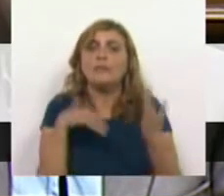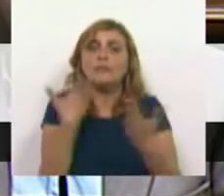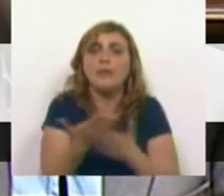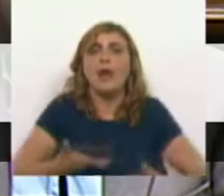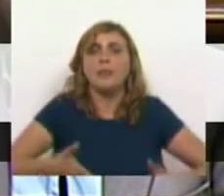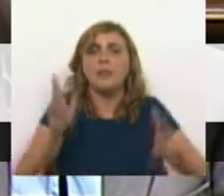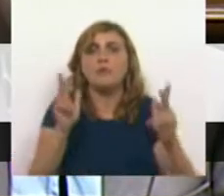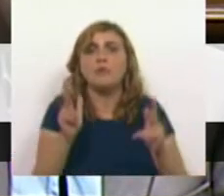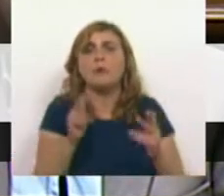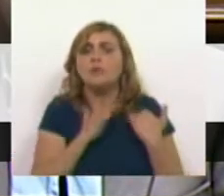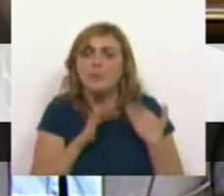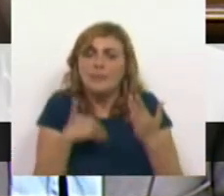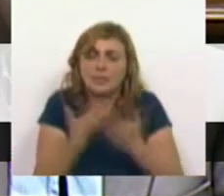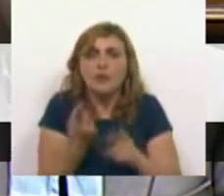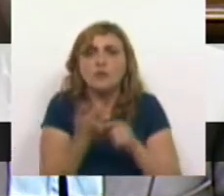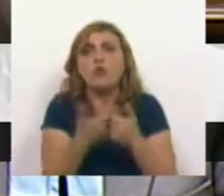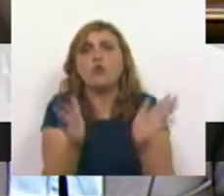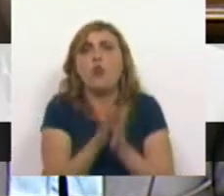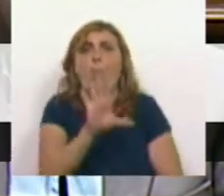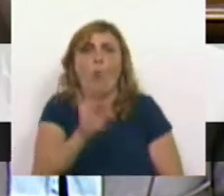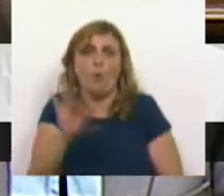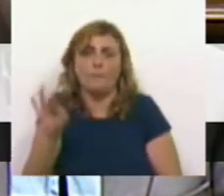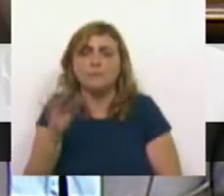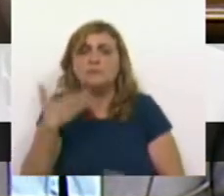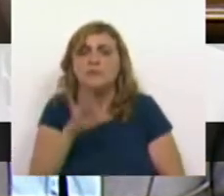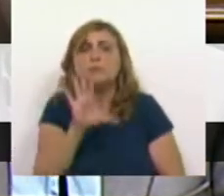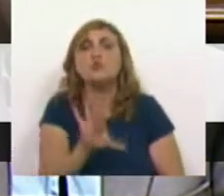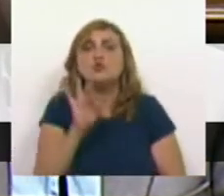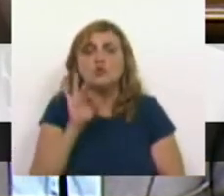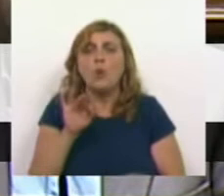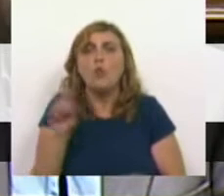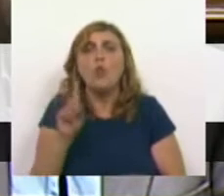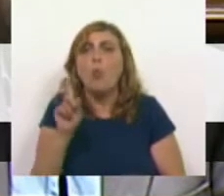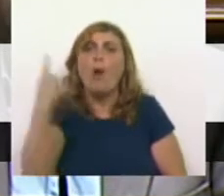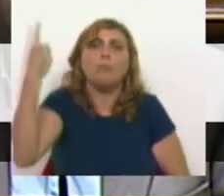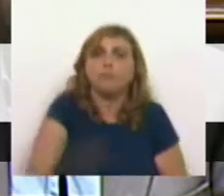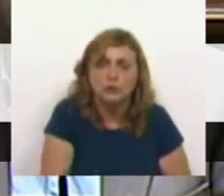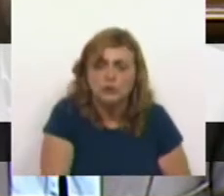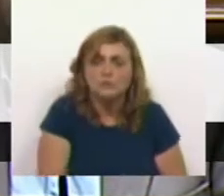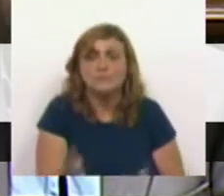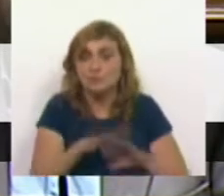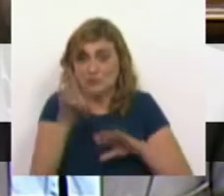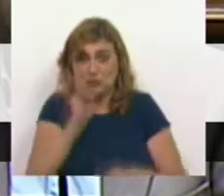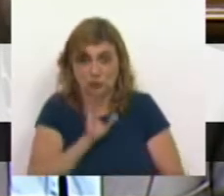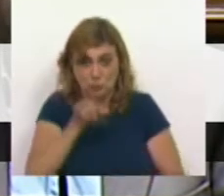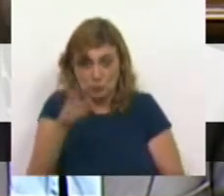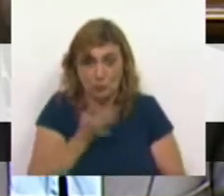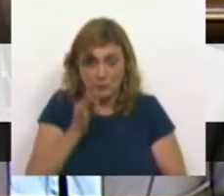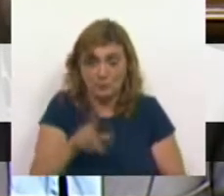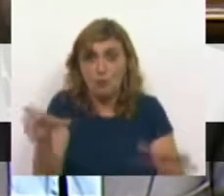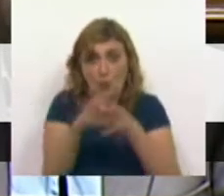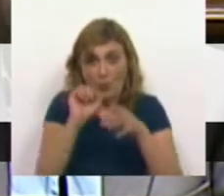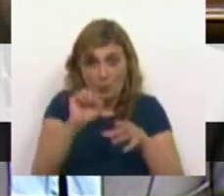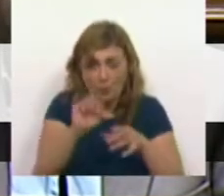e responsavelmente todas estas opções, desde que elas sejam escolhas e não sejam imposições, ao passo que a senhora deputada e o seu